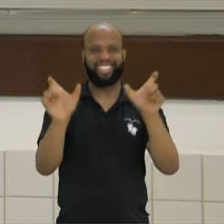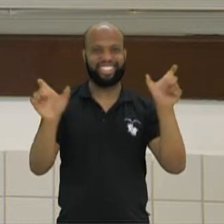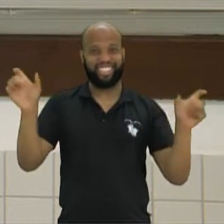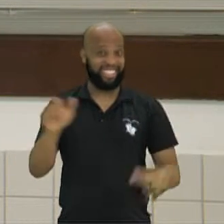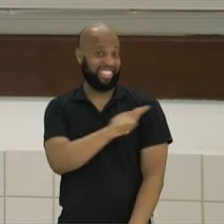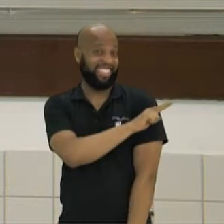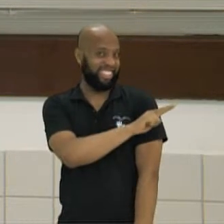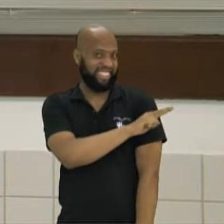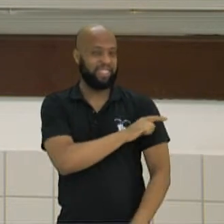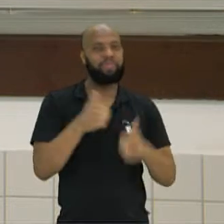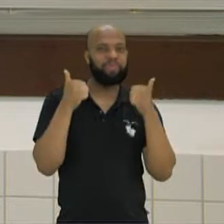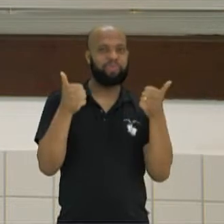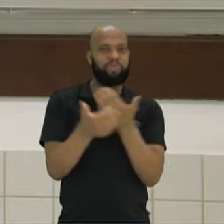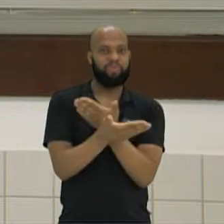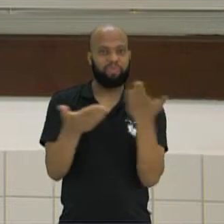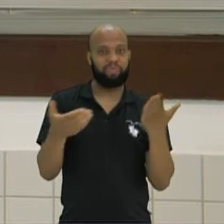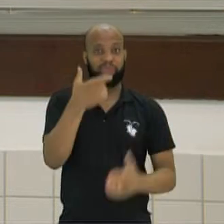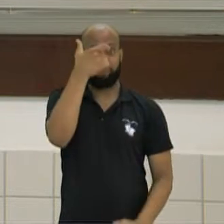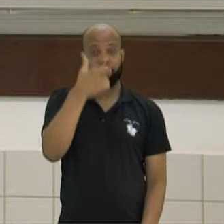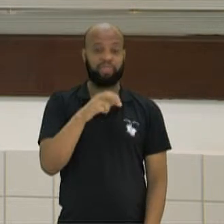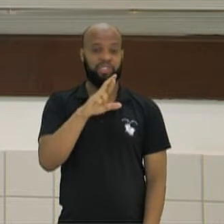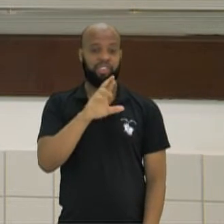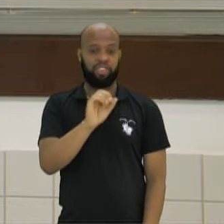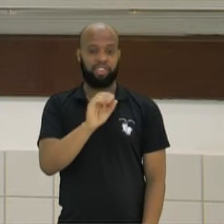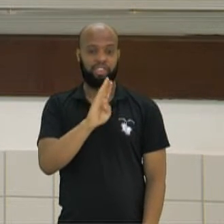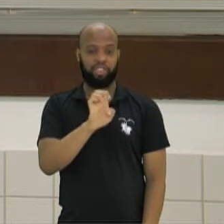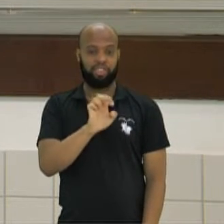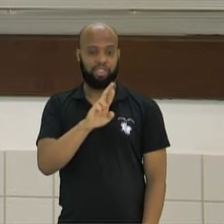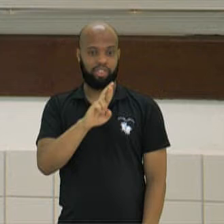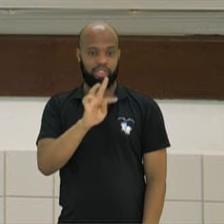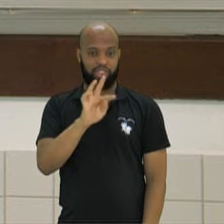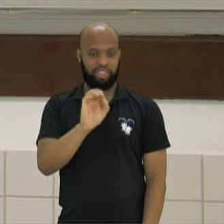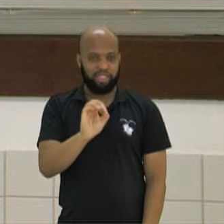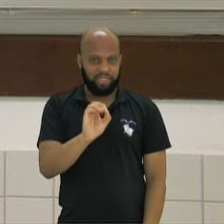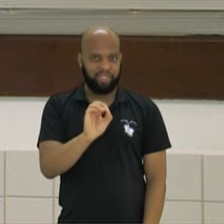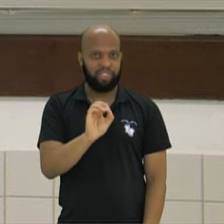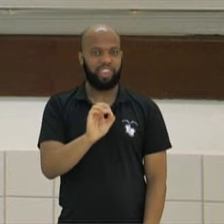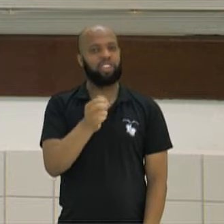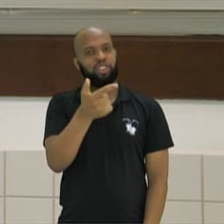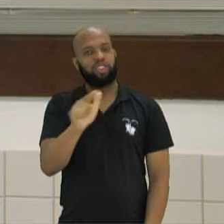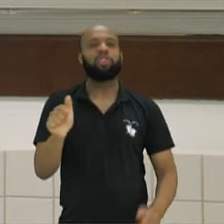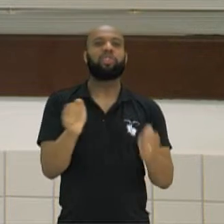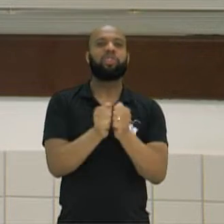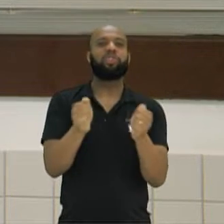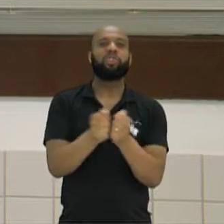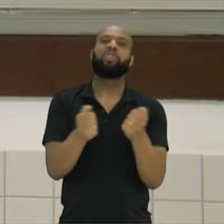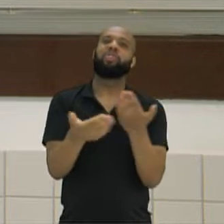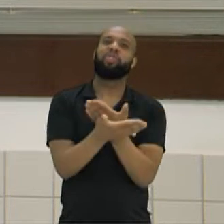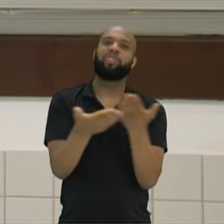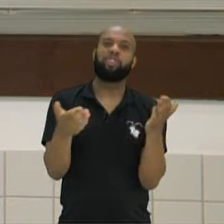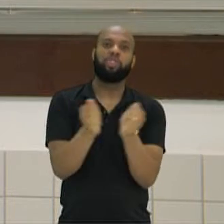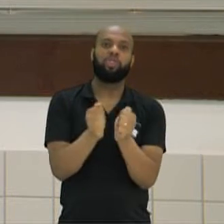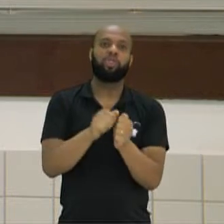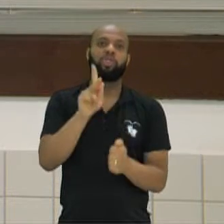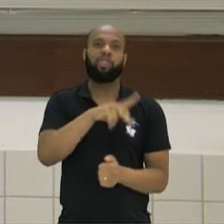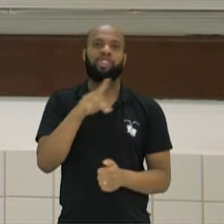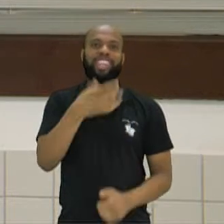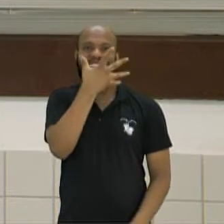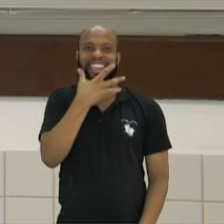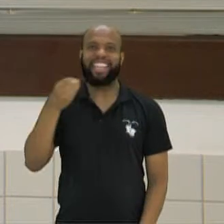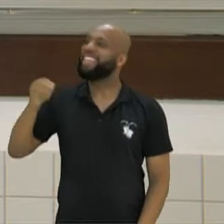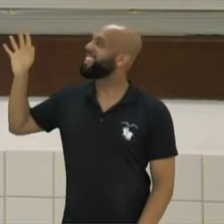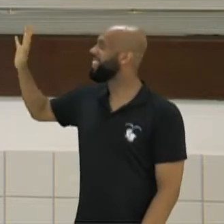galerinha do sétimo ano, tudo bem? Sou o professor Roberto Falcione, novamente com vocês aqui, junto com o professor